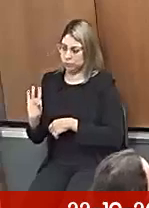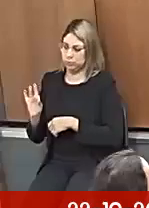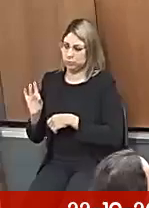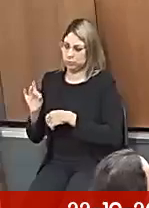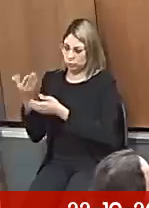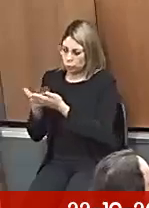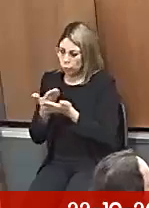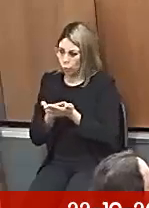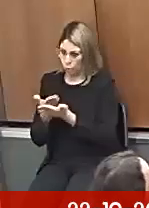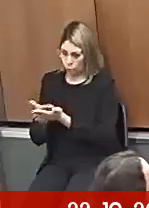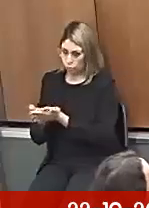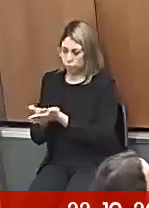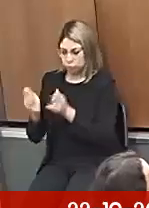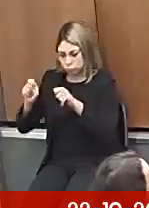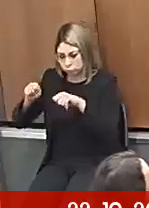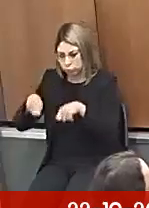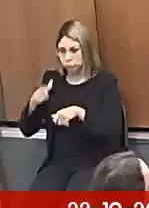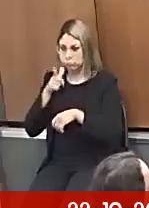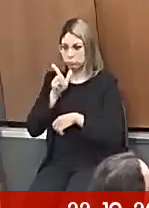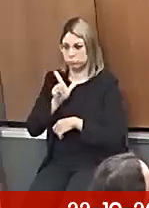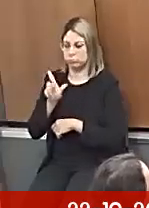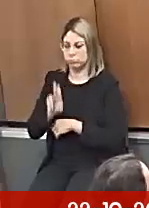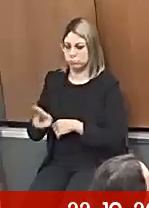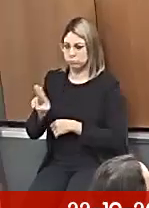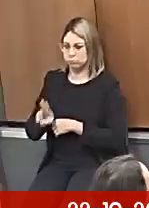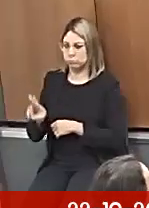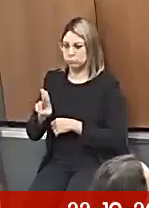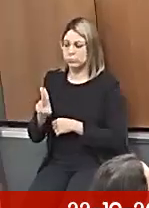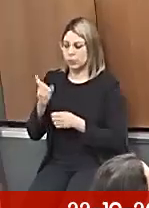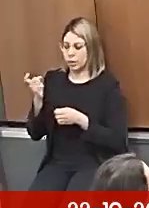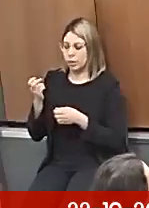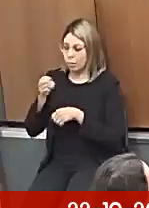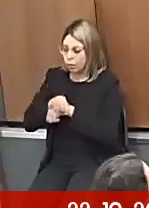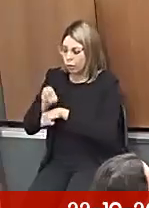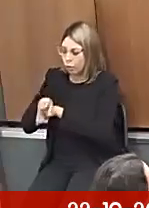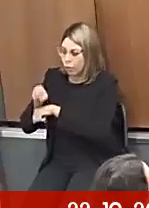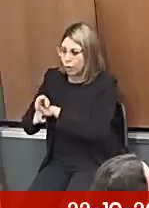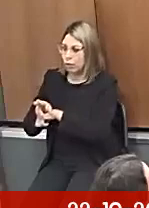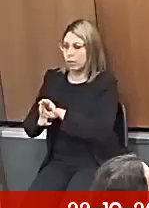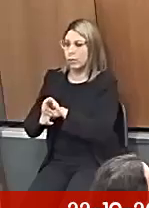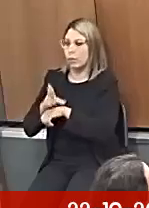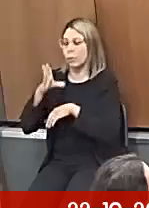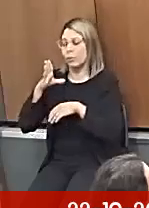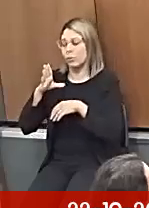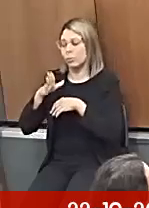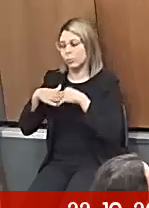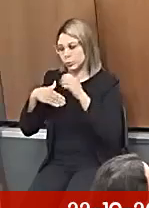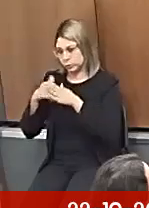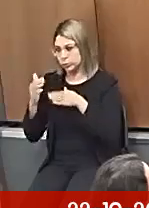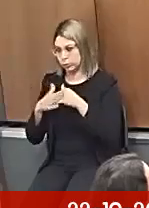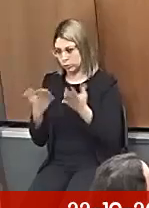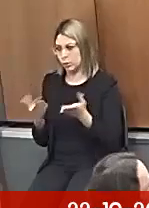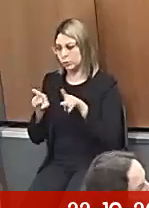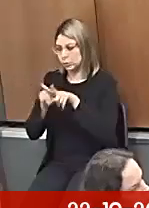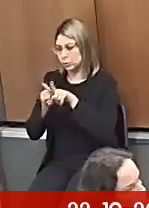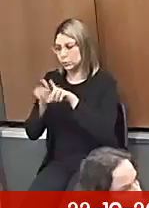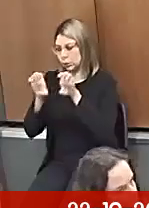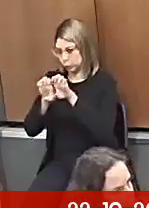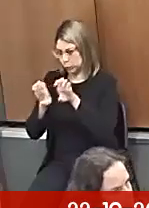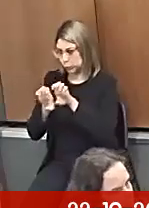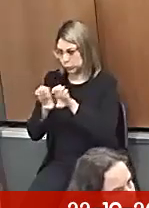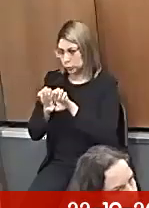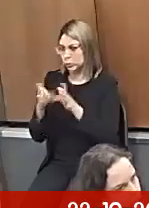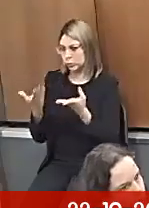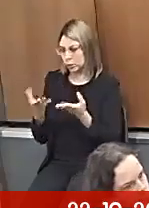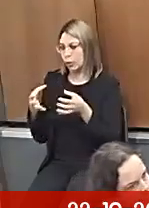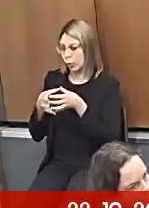unidades, possibilitando a sua aplicação na contratação de pessoal ou infraestrutura. Inclusive, a comissão tem já avançado